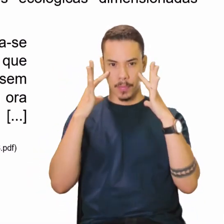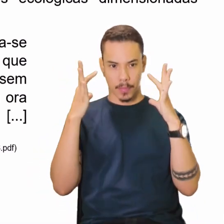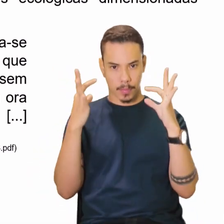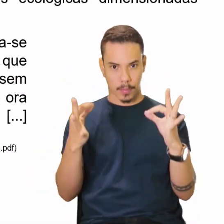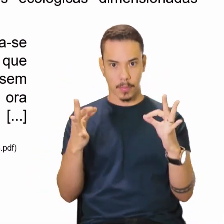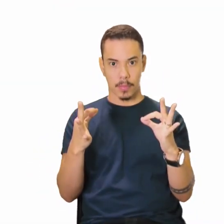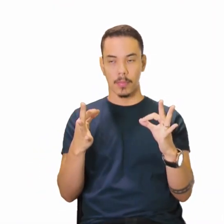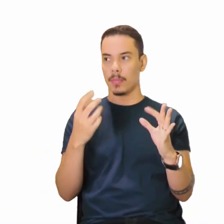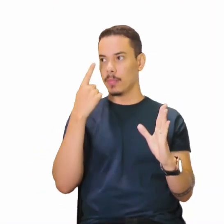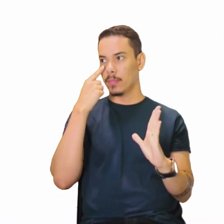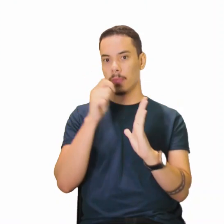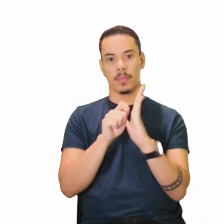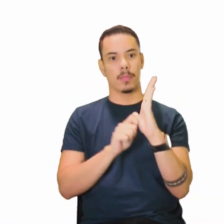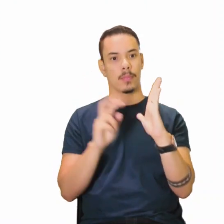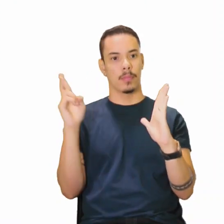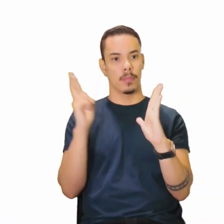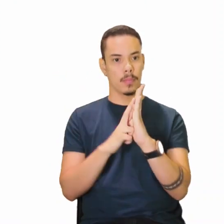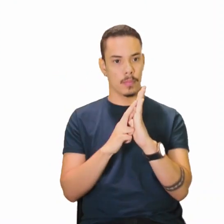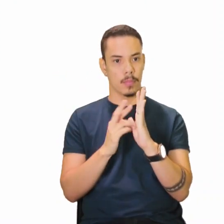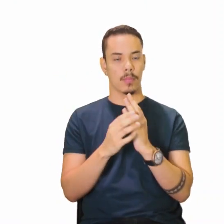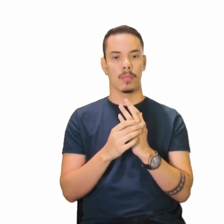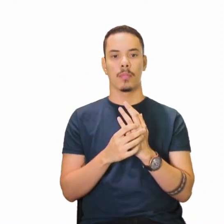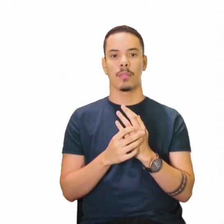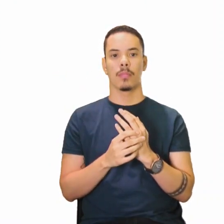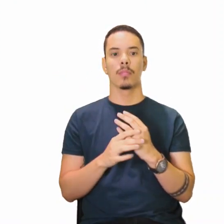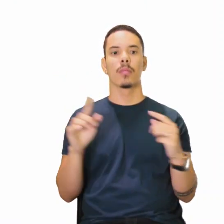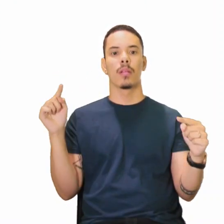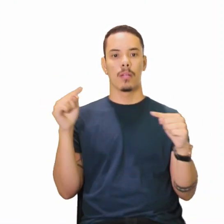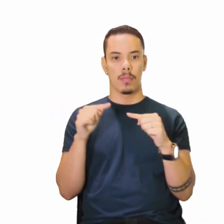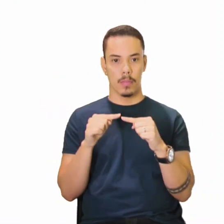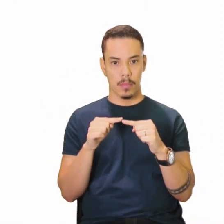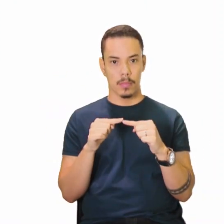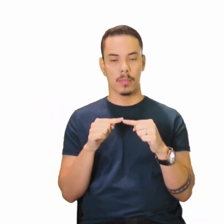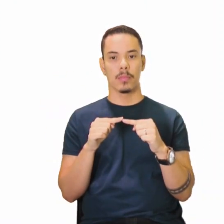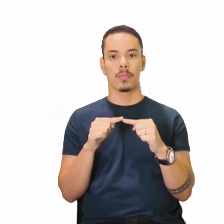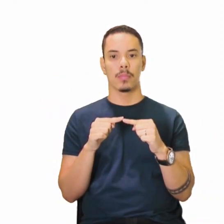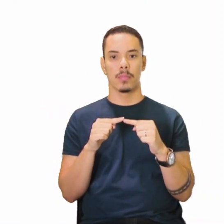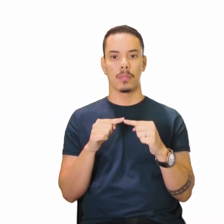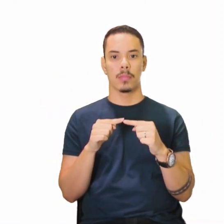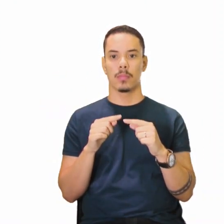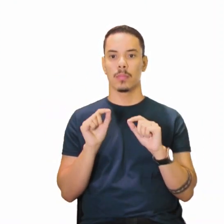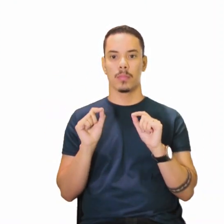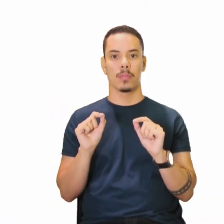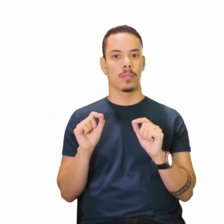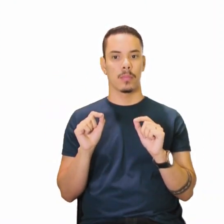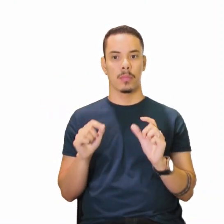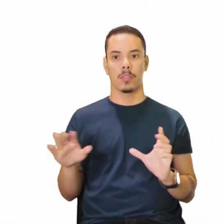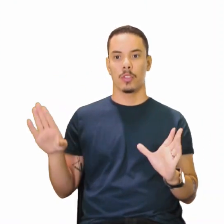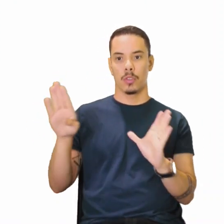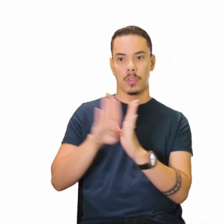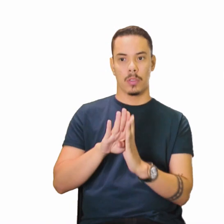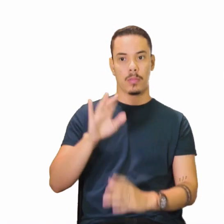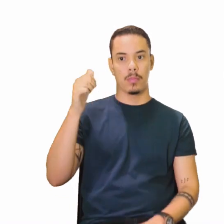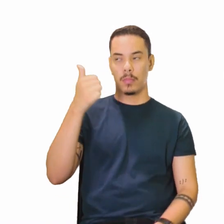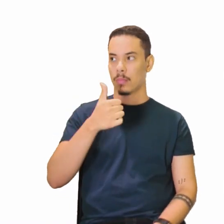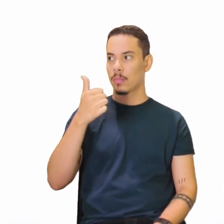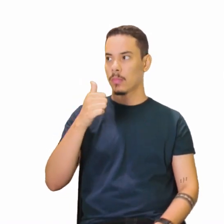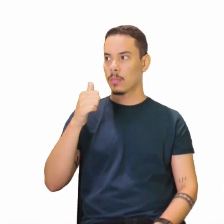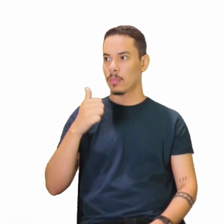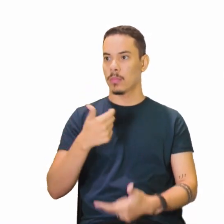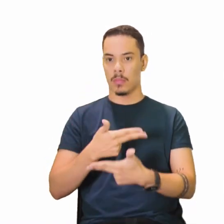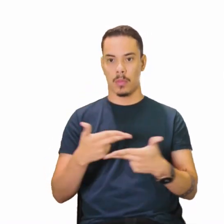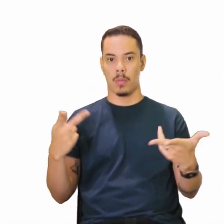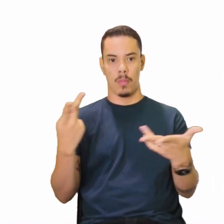vamos ao comando da questão. Considerando o item destacado em com a chegada do primeiro choque